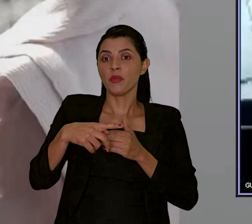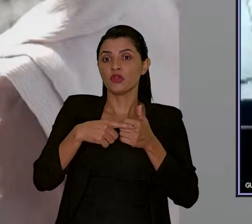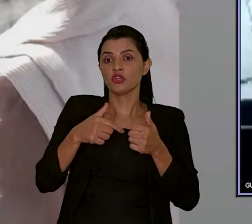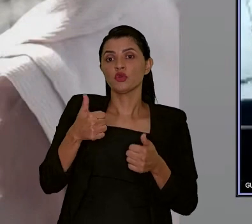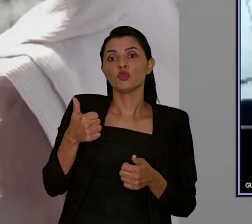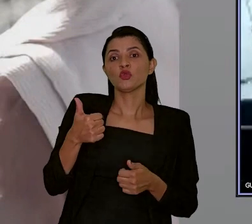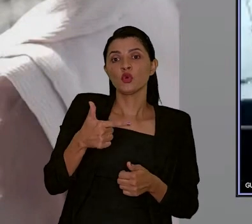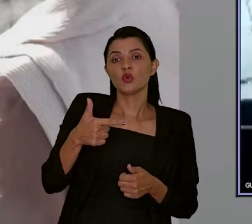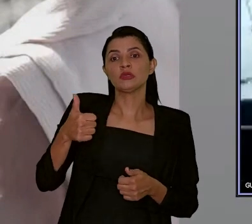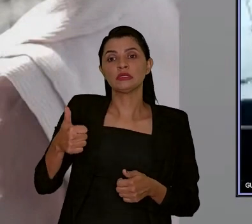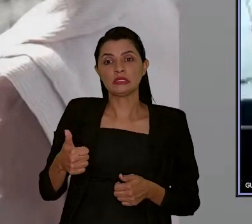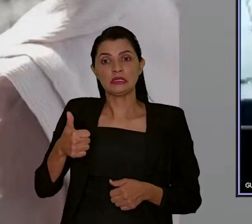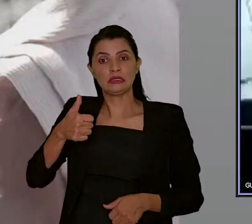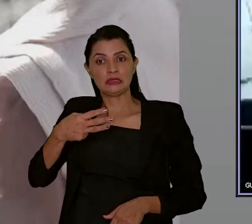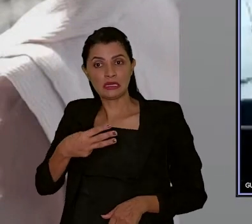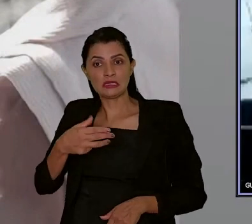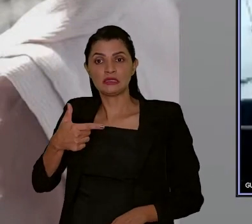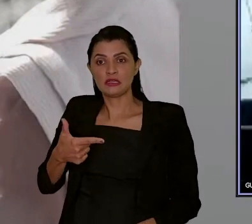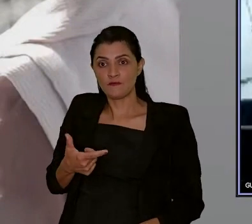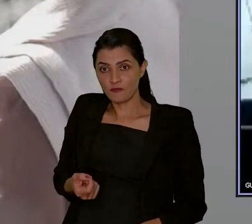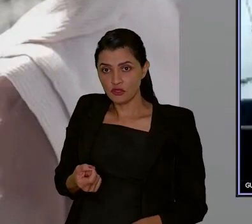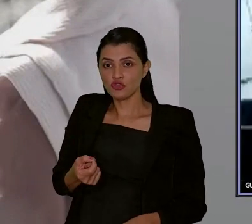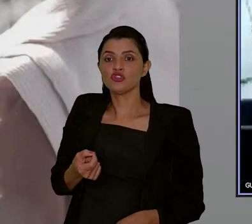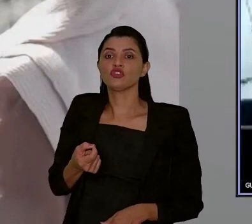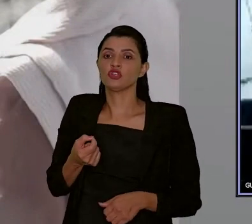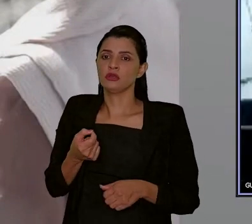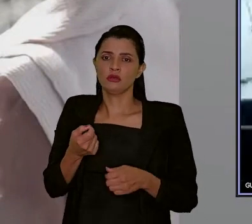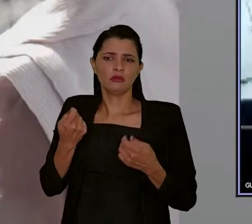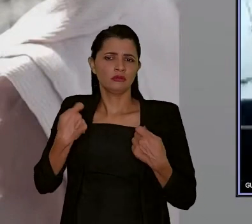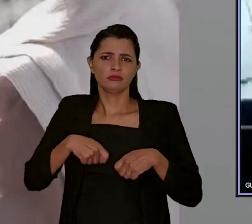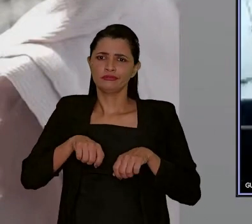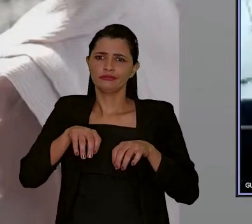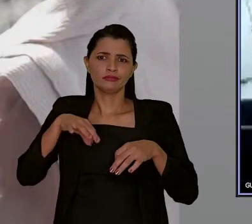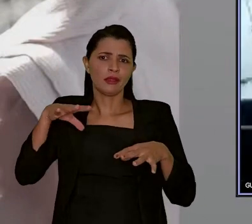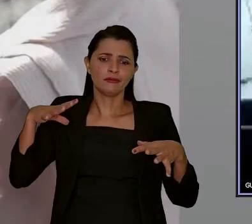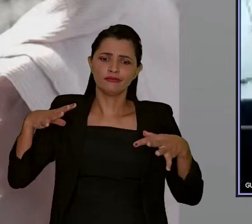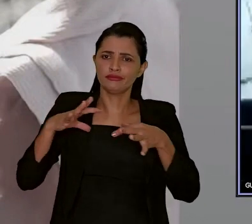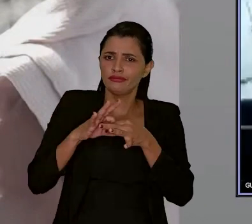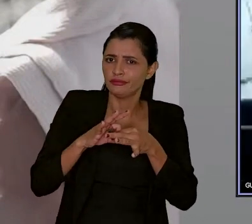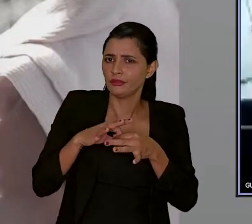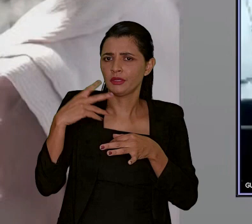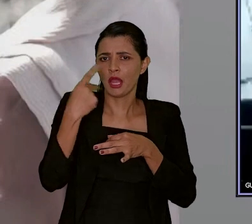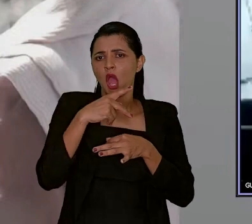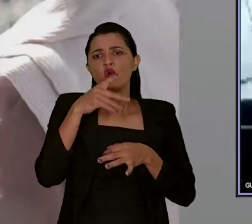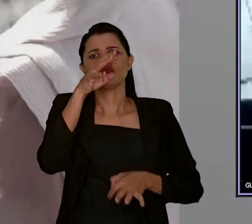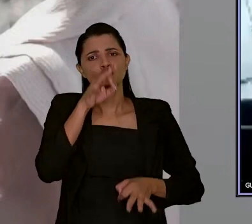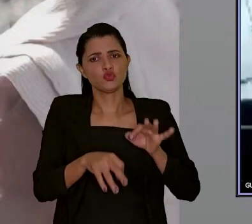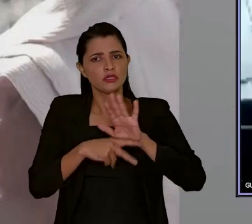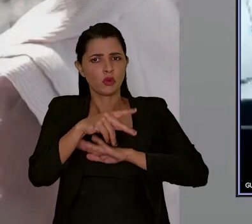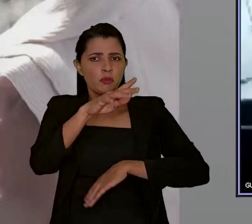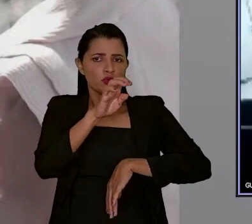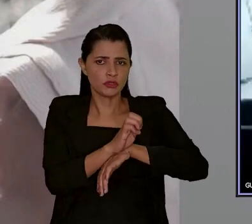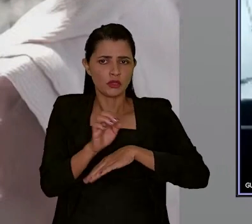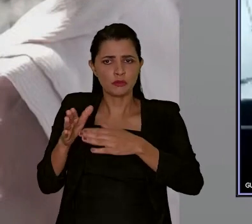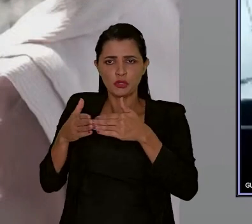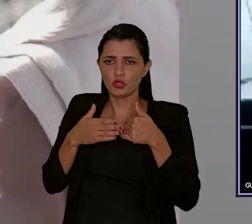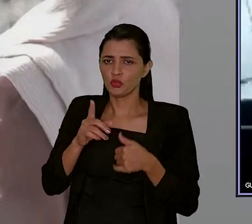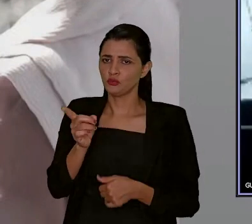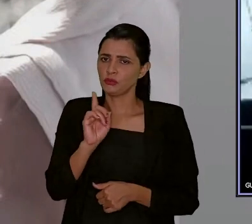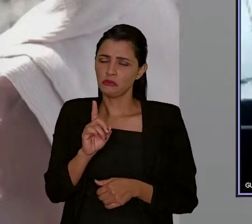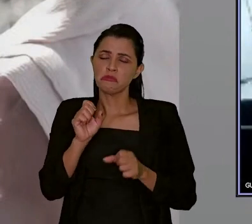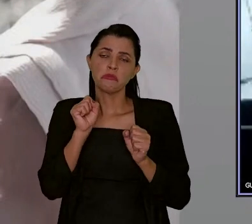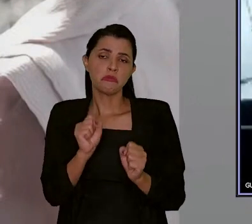da Convenção não necessariamente elas são vinculantes ao juiz do Estado requerido. Pode ser que,